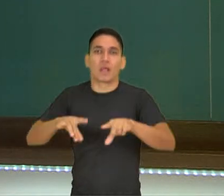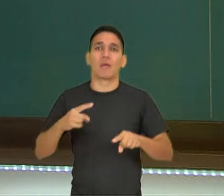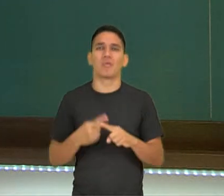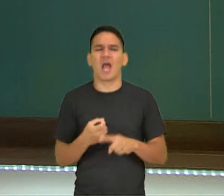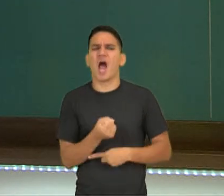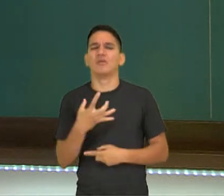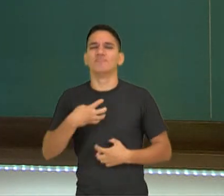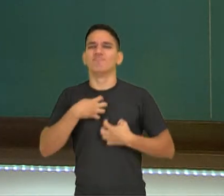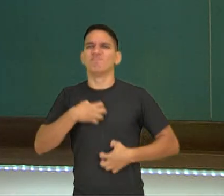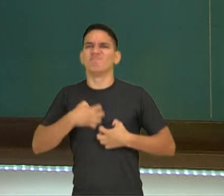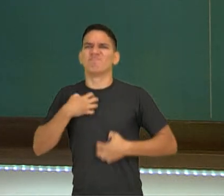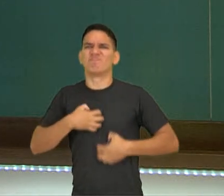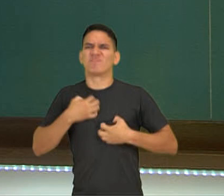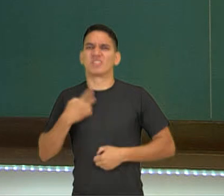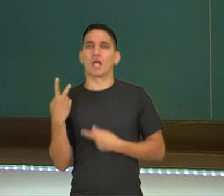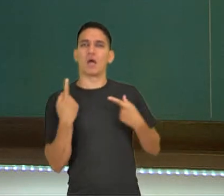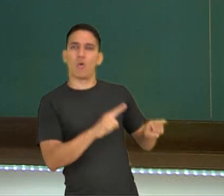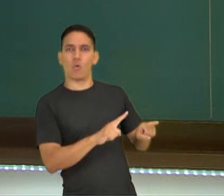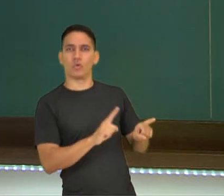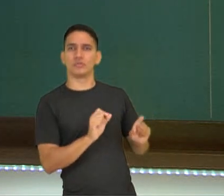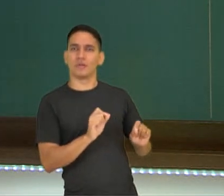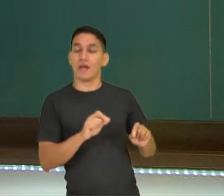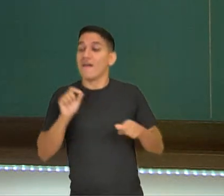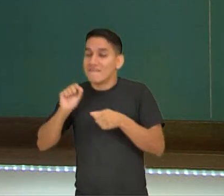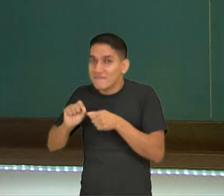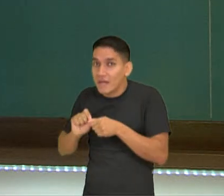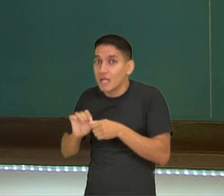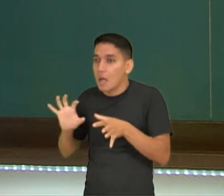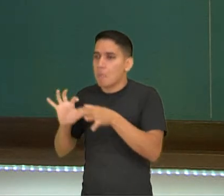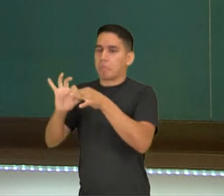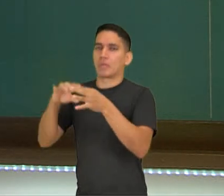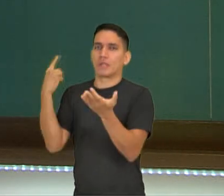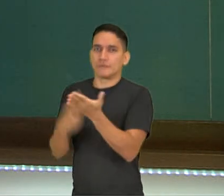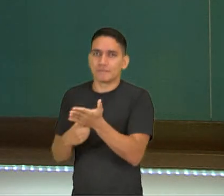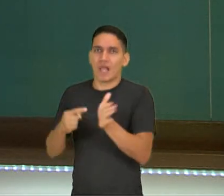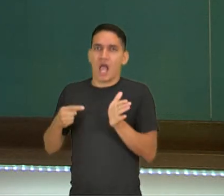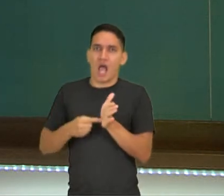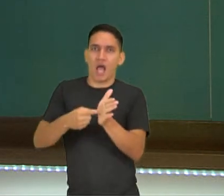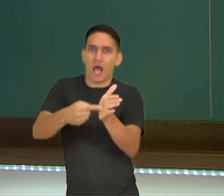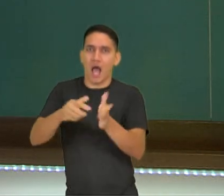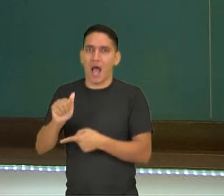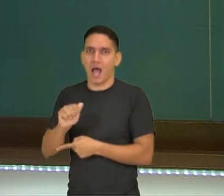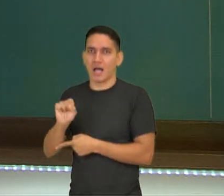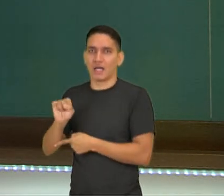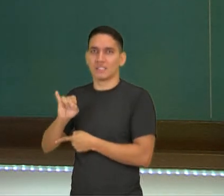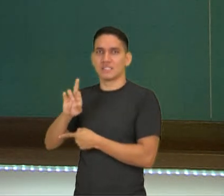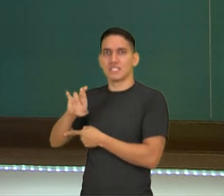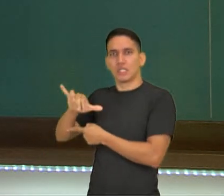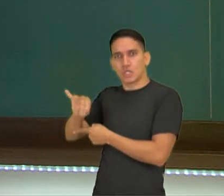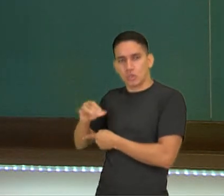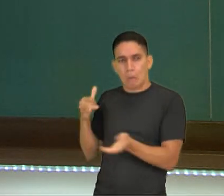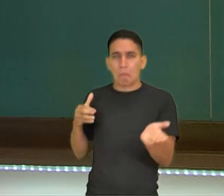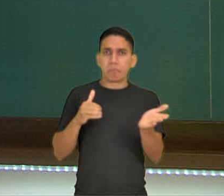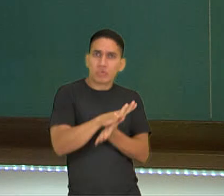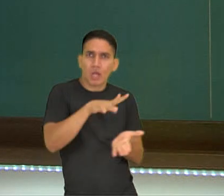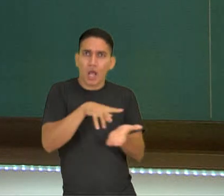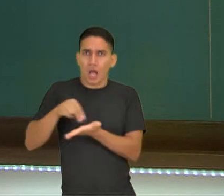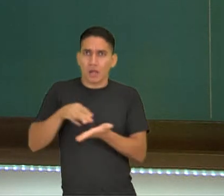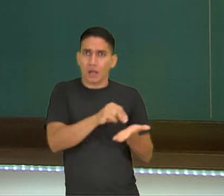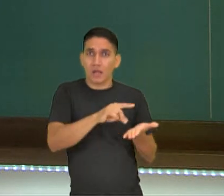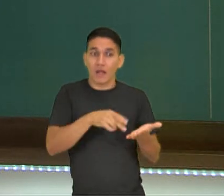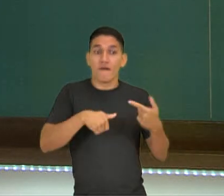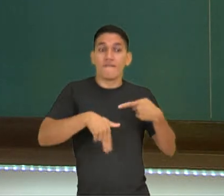cuxitas, fizeram uma aliança com os assírios, expulsaram os cuxitas da região do Egito, e inclusive eles foram